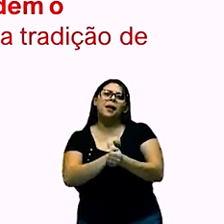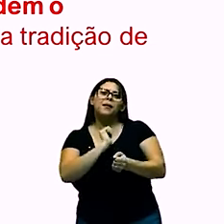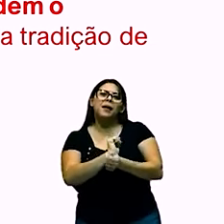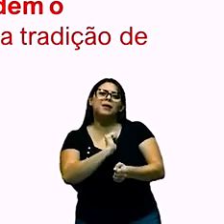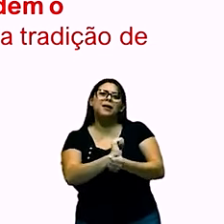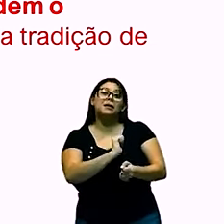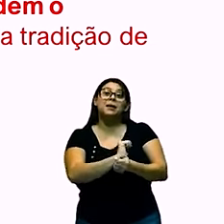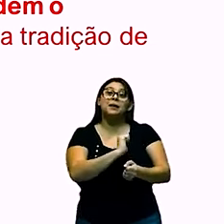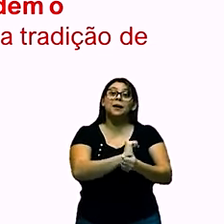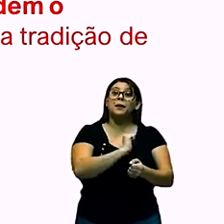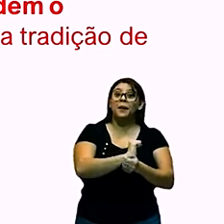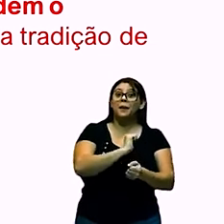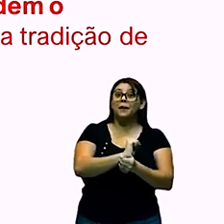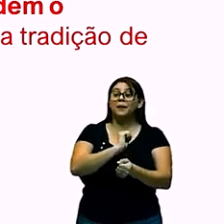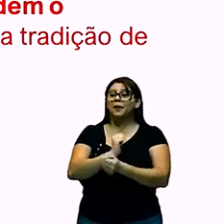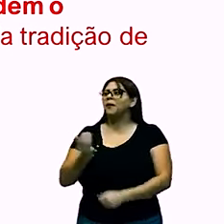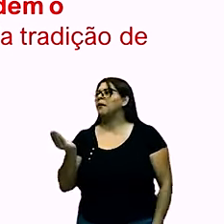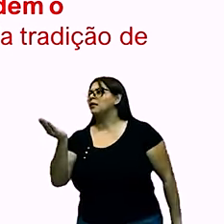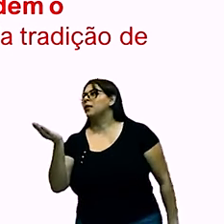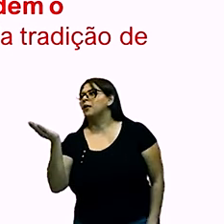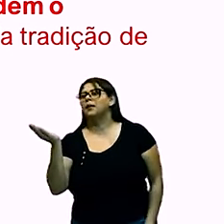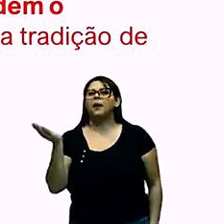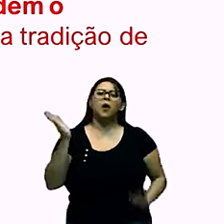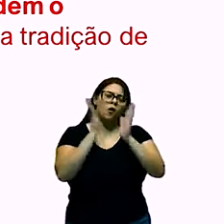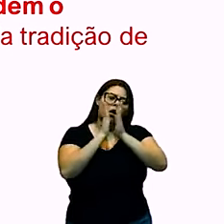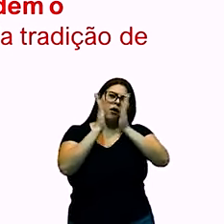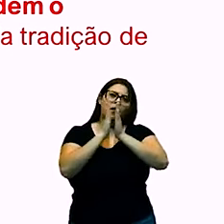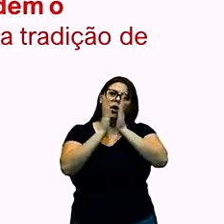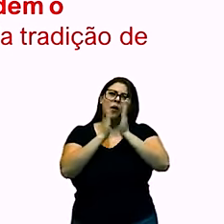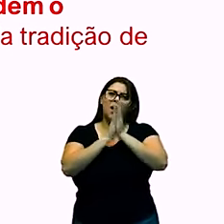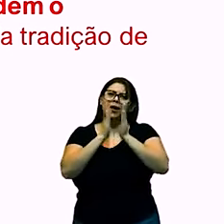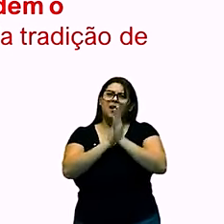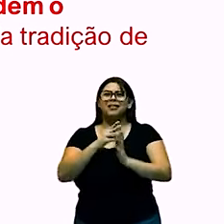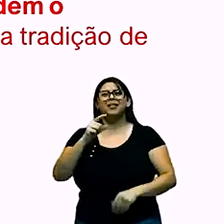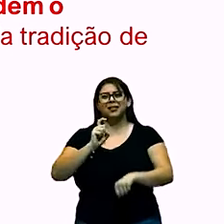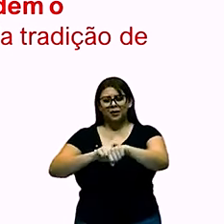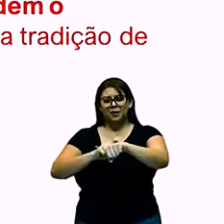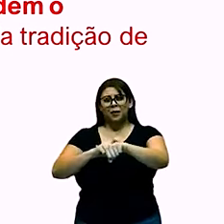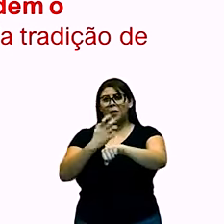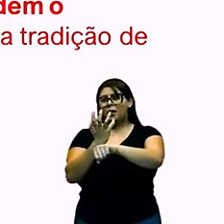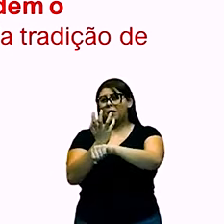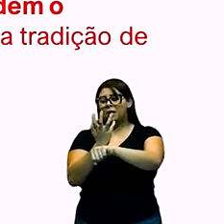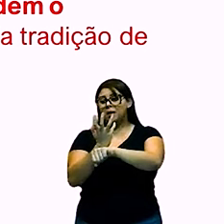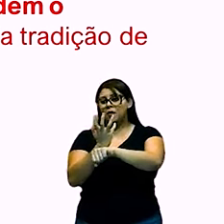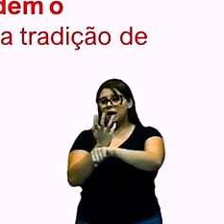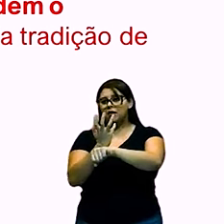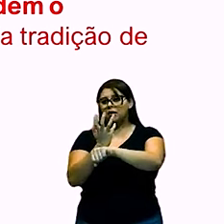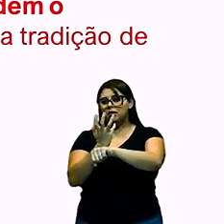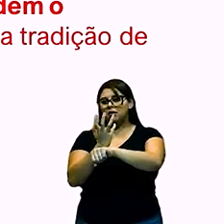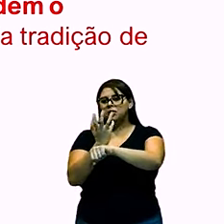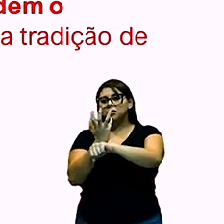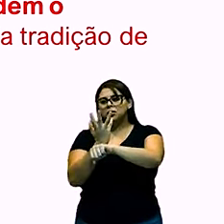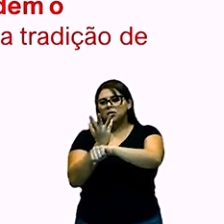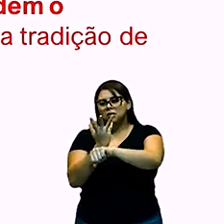é? O cálice pegava cada bandeja na mão de cada pastor, e aquele monte de pastor orando pelo cálice.